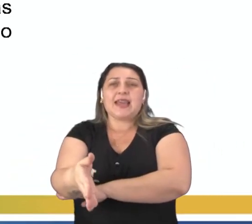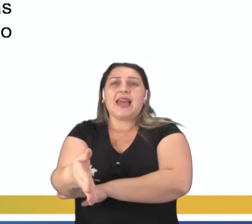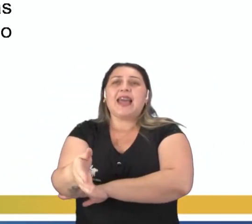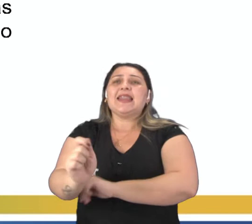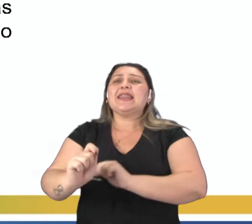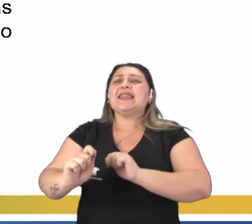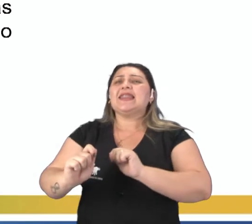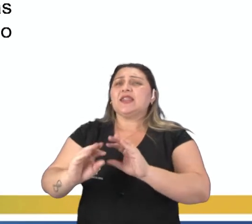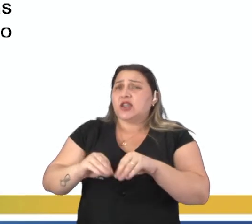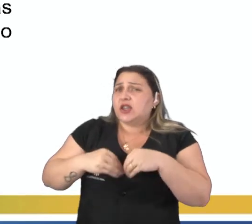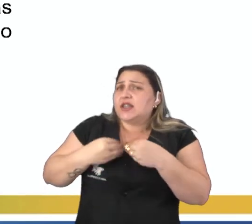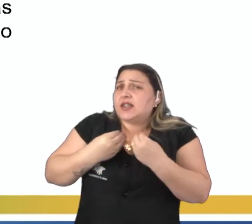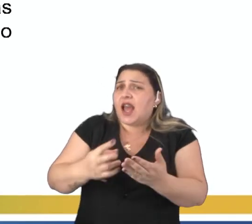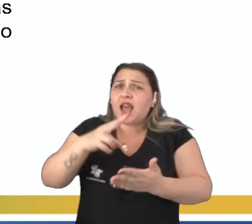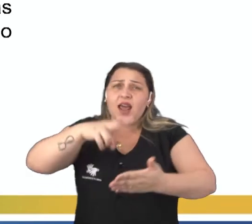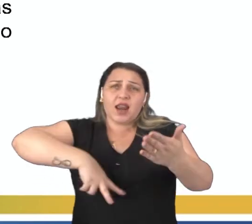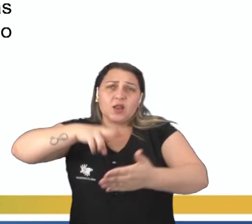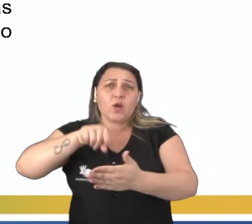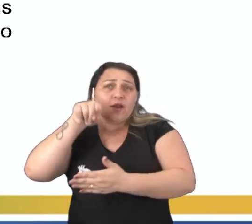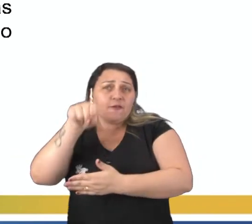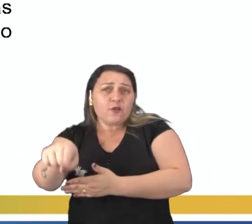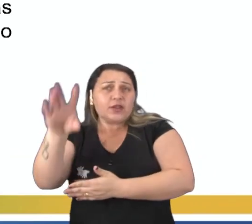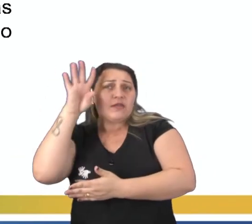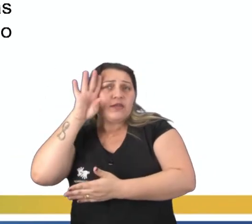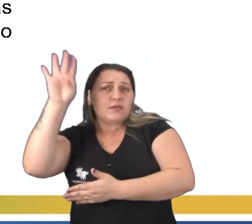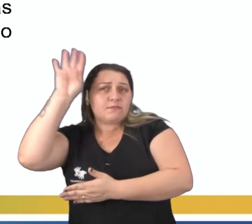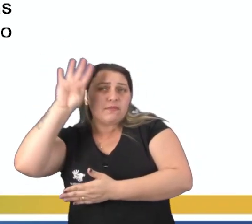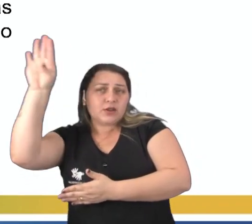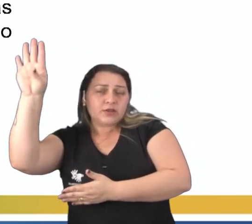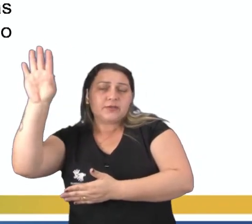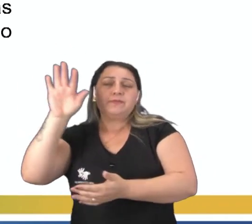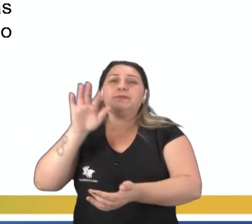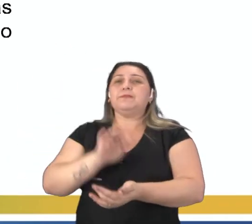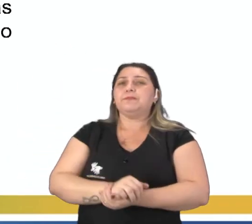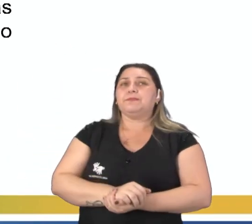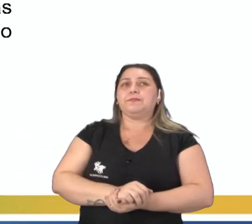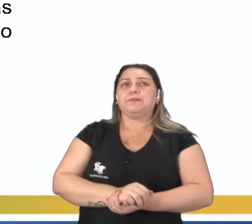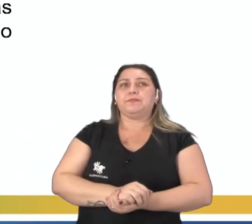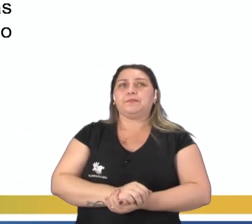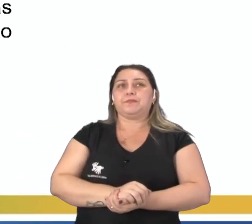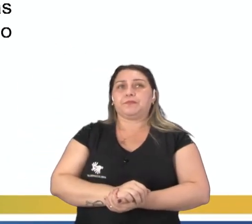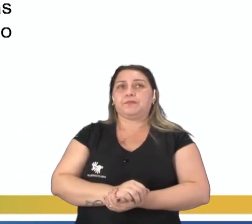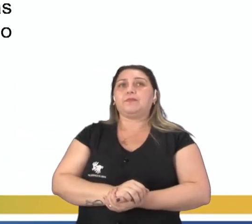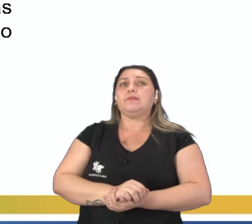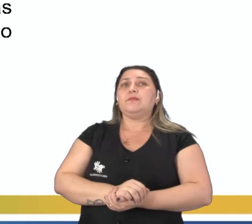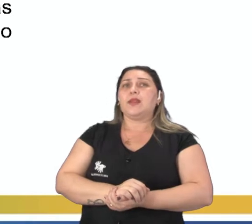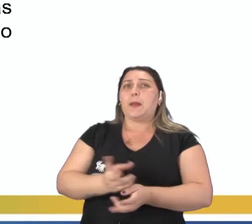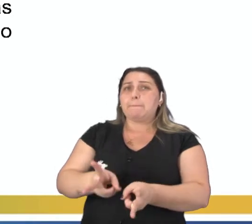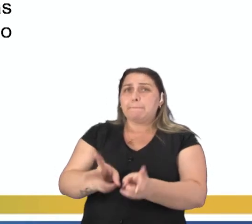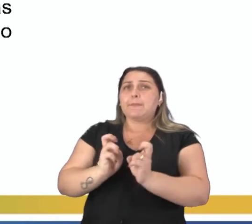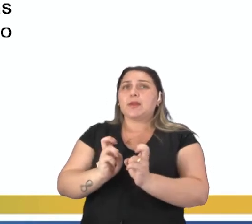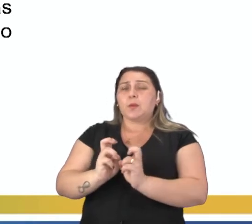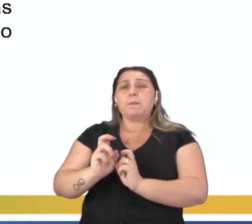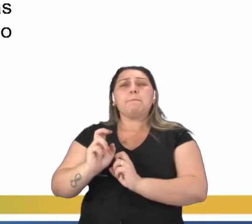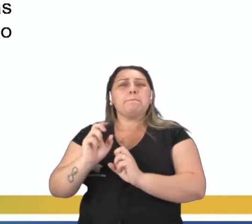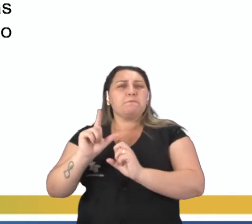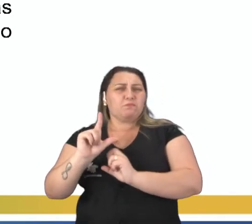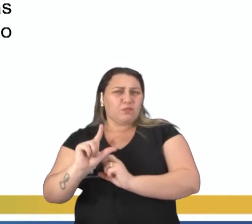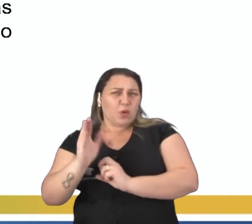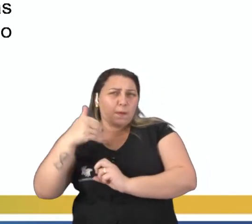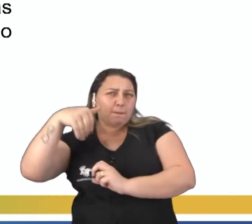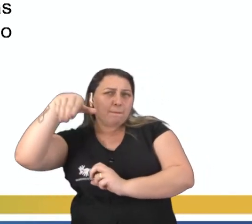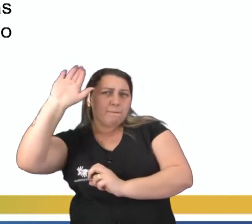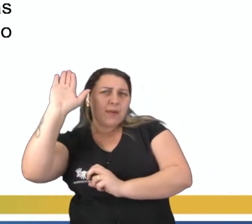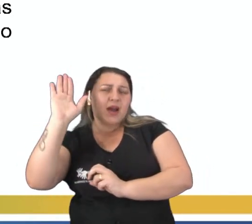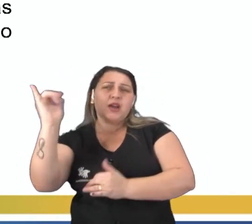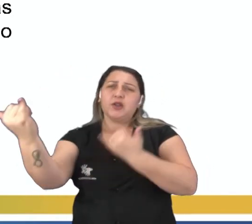nas entrelinhas a leitura, a interpretação desse mini-conto. Nesse mini-conto, percebemos um pouco